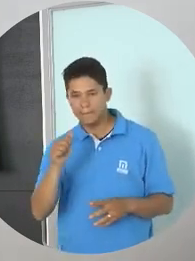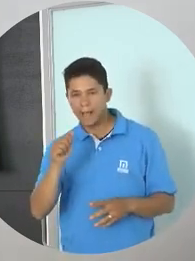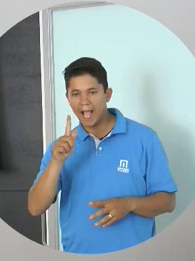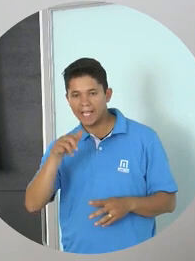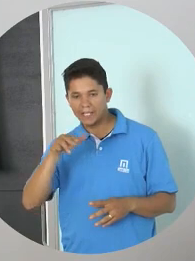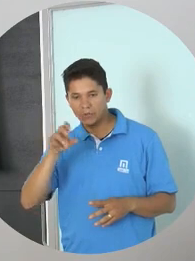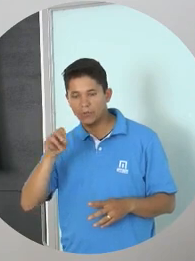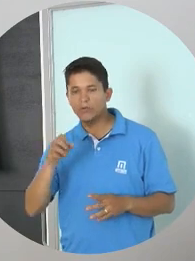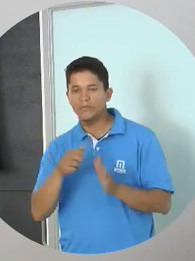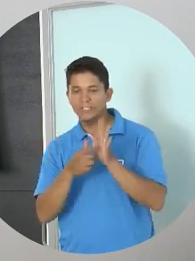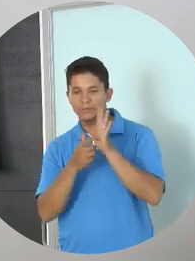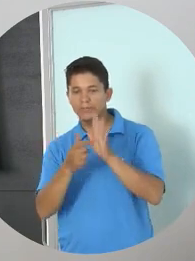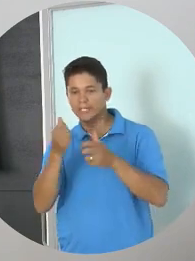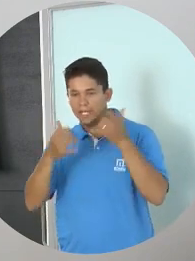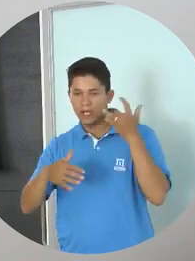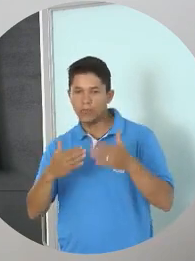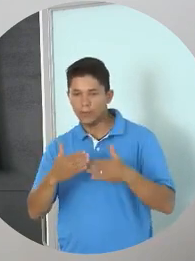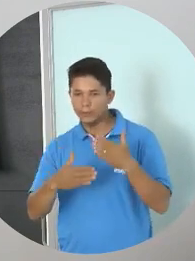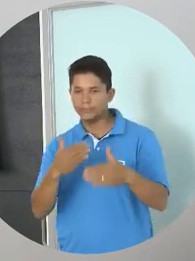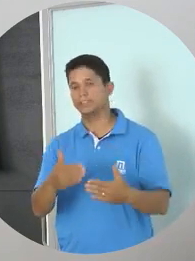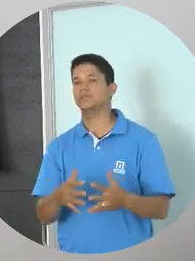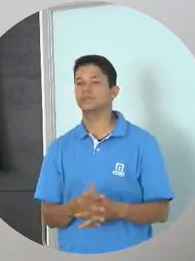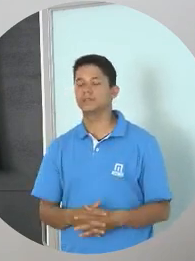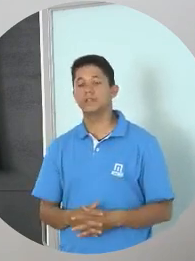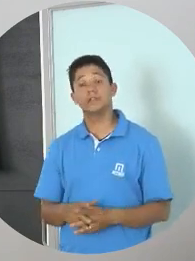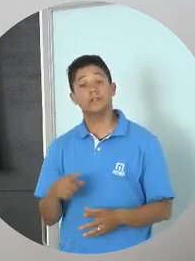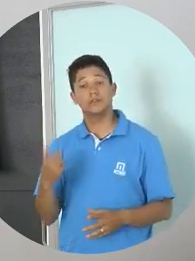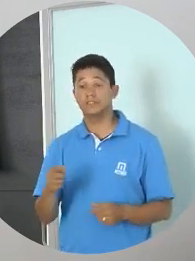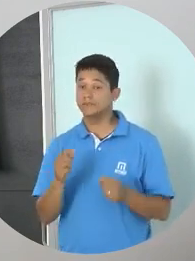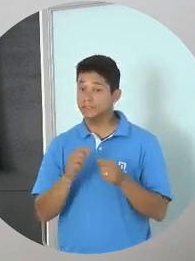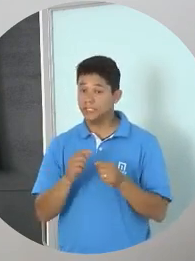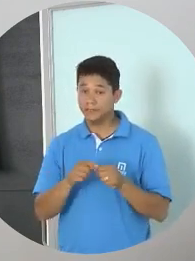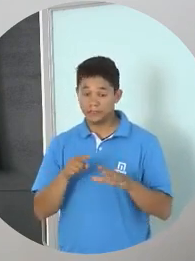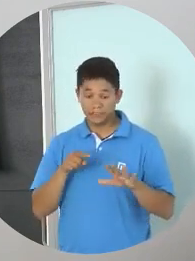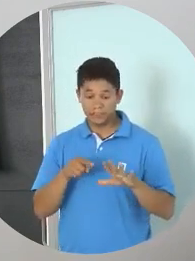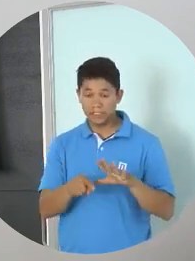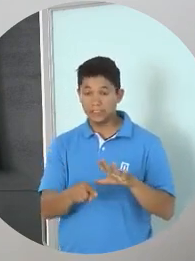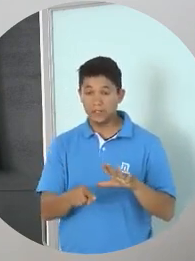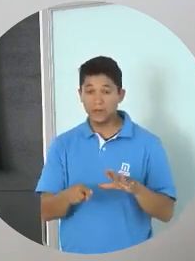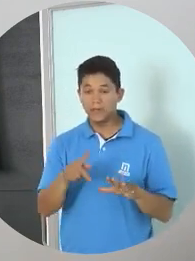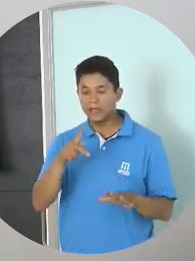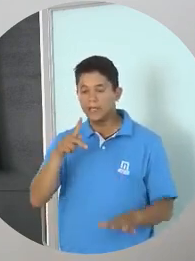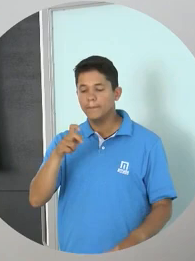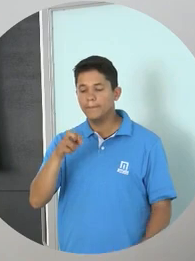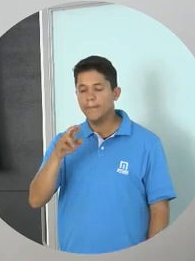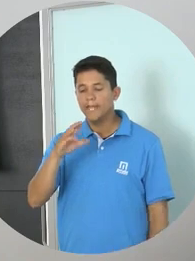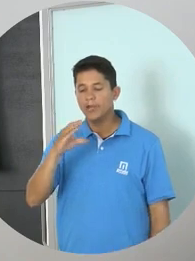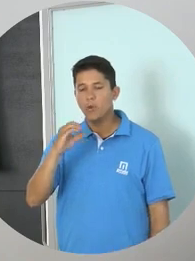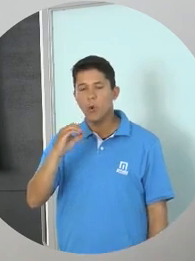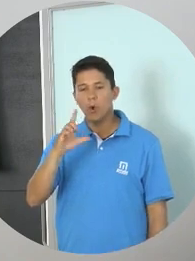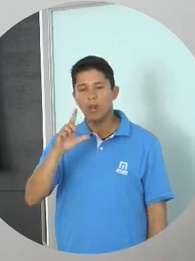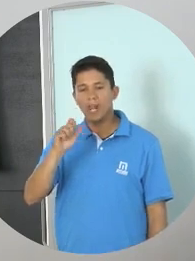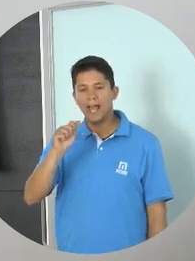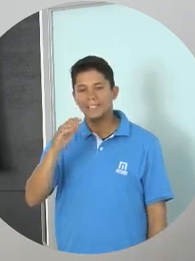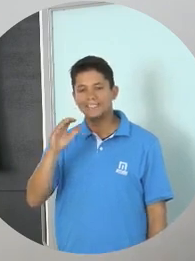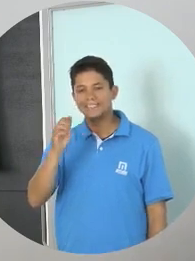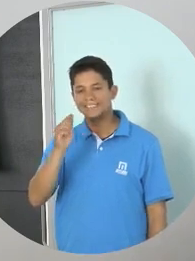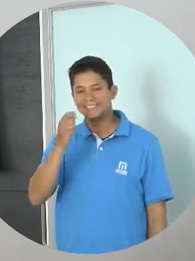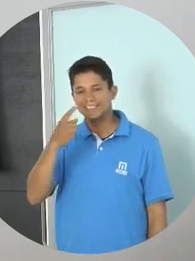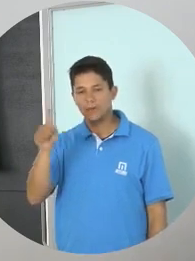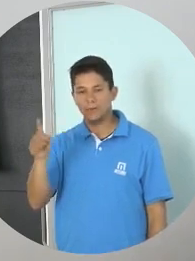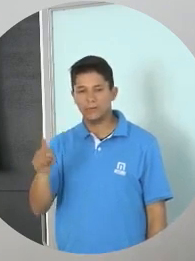pouco mais o processo, mas nós fizemos injeção de percolação. Era uma situação de uma barragem